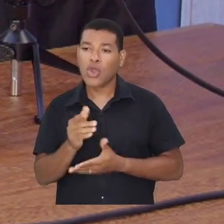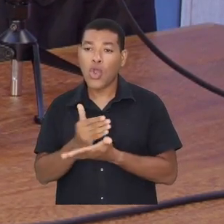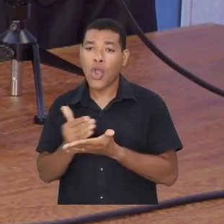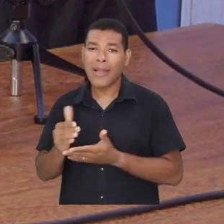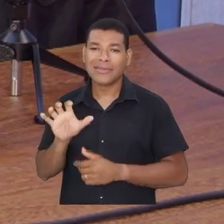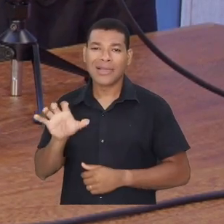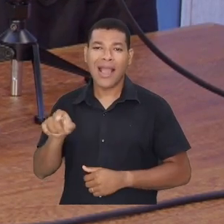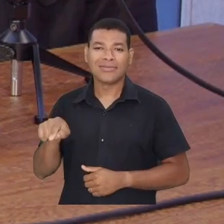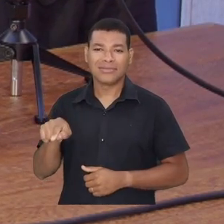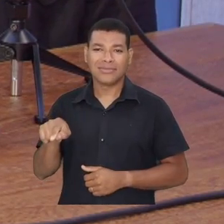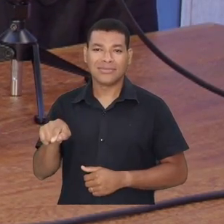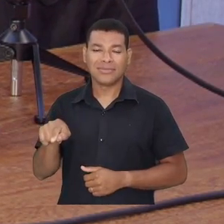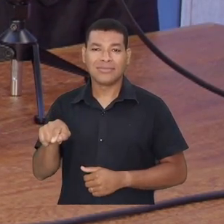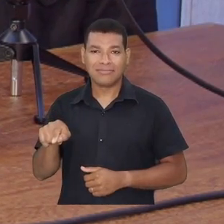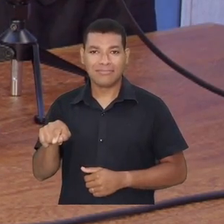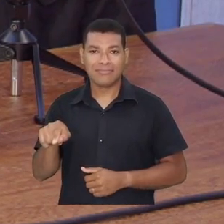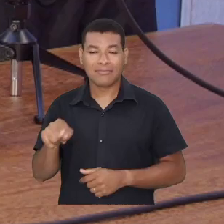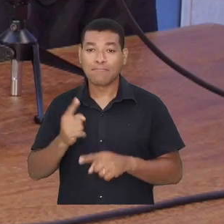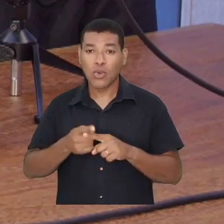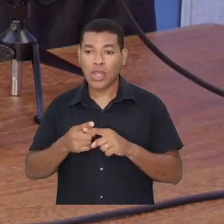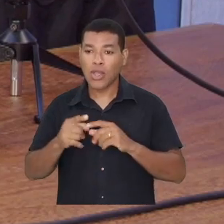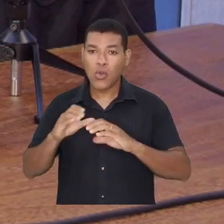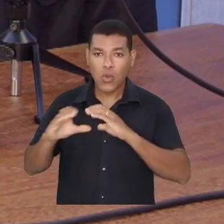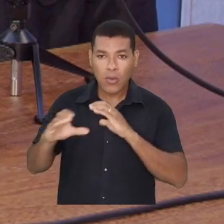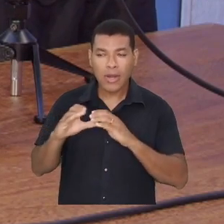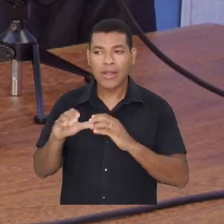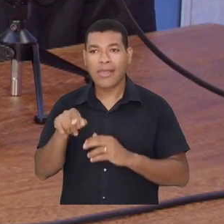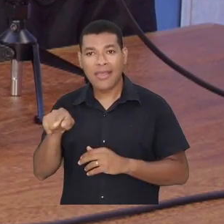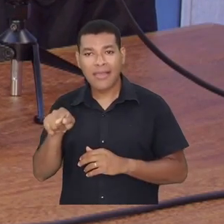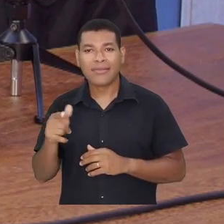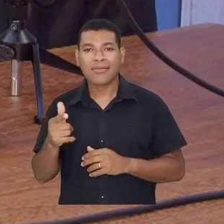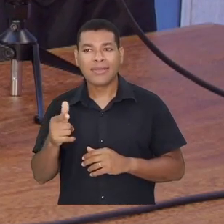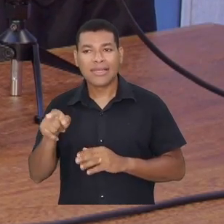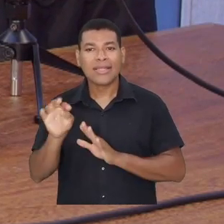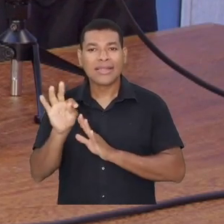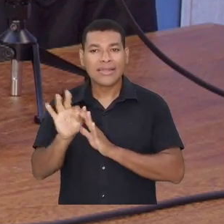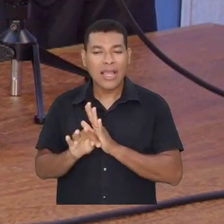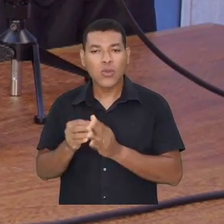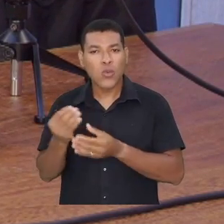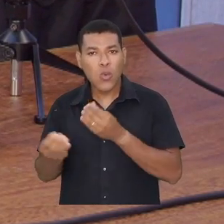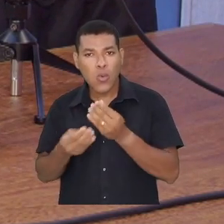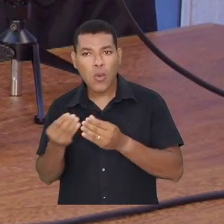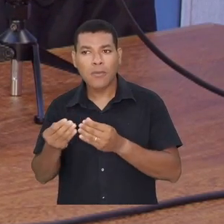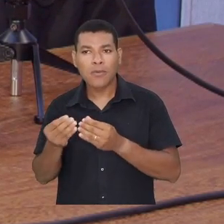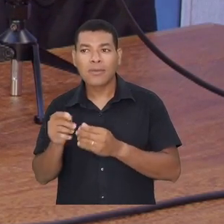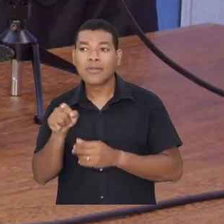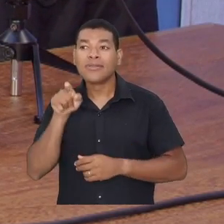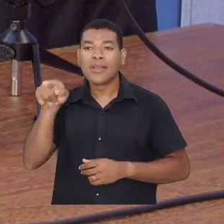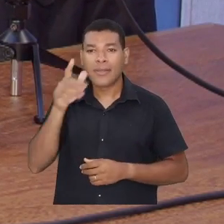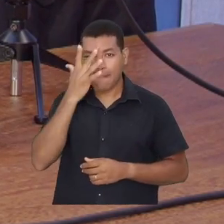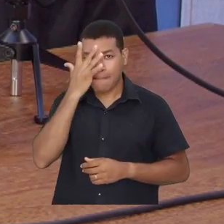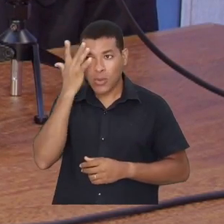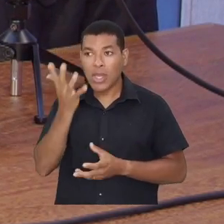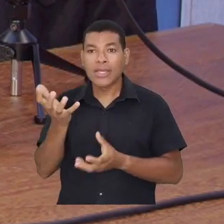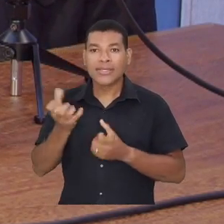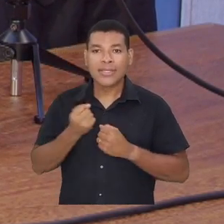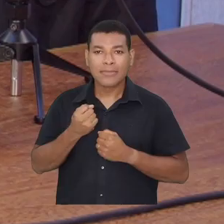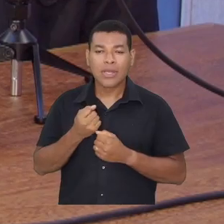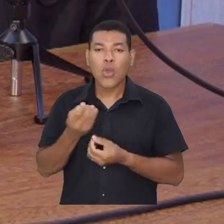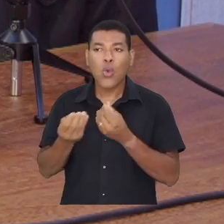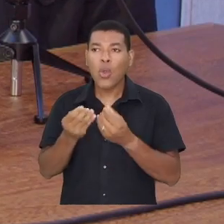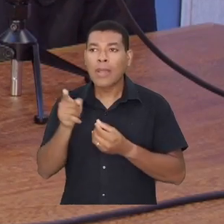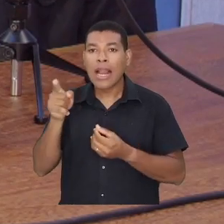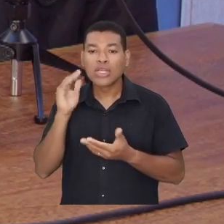começa ali. Porque como essa comunicação, como esse texto vai chegar na pessoa e como ela vai interpretar